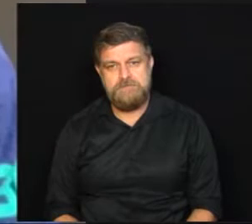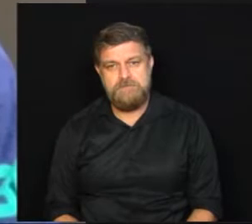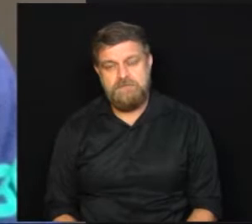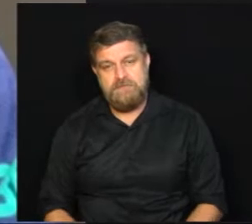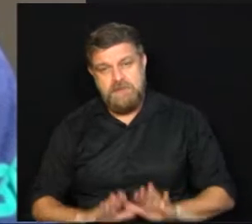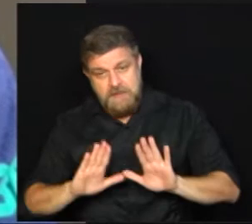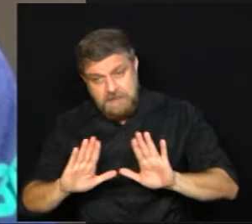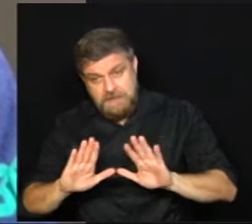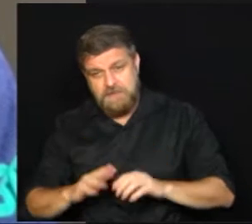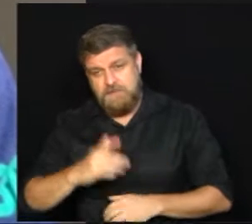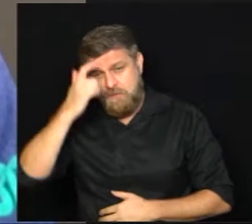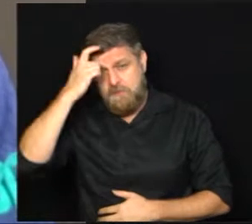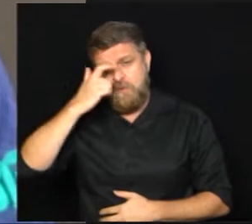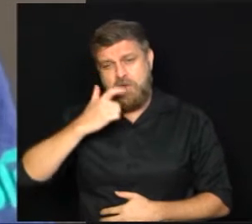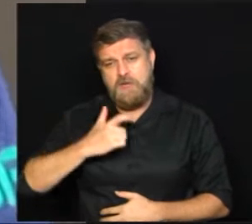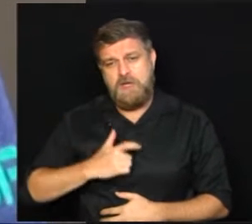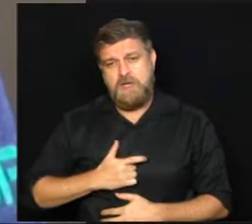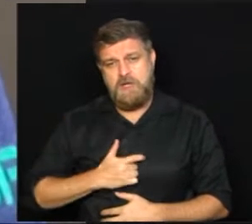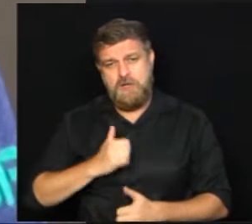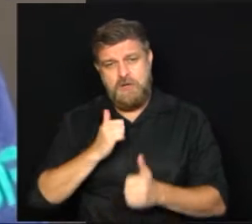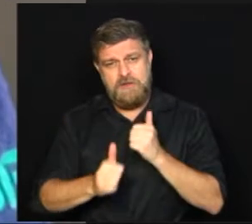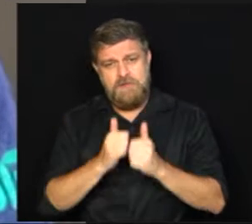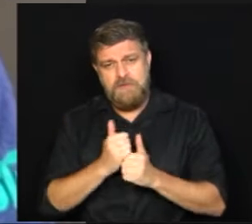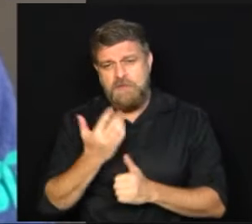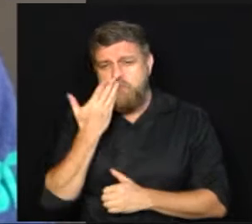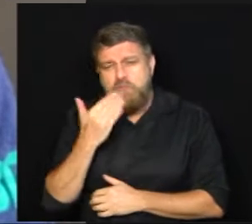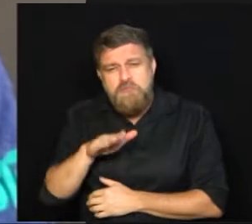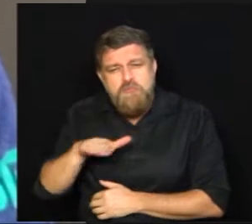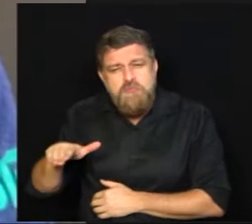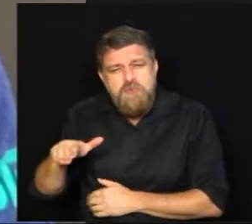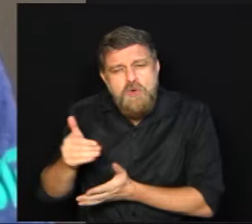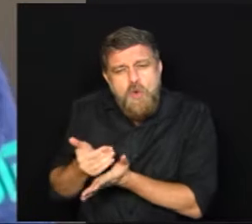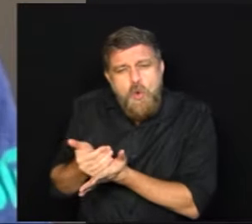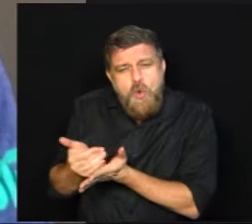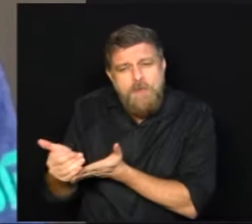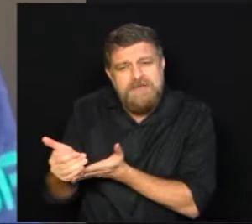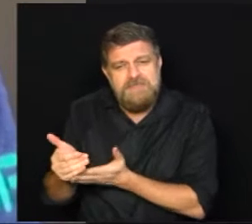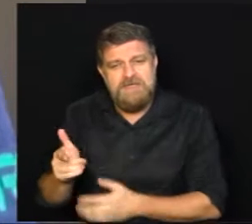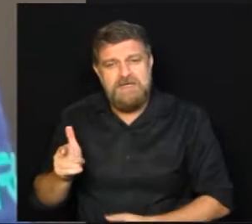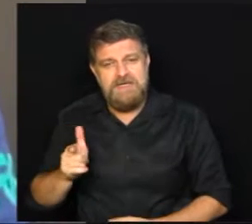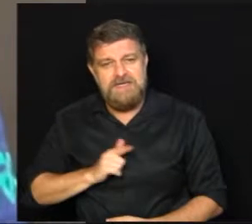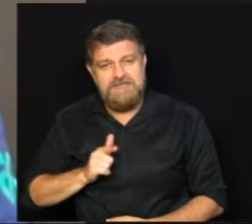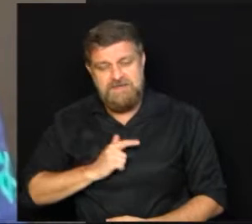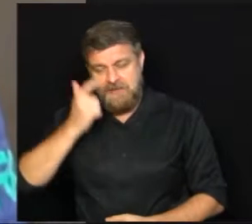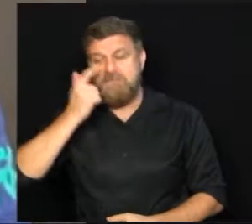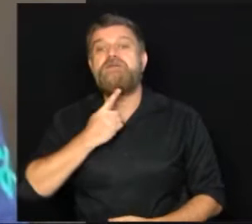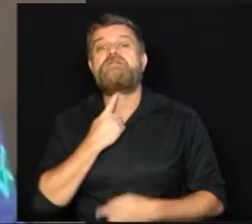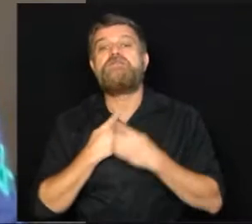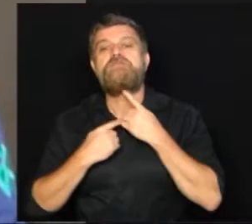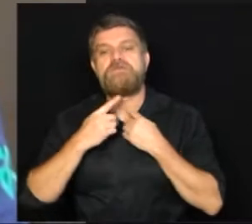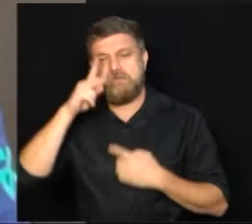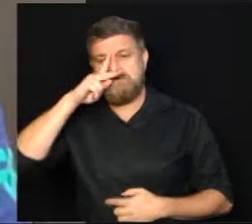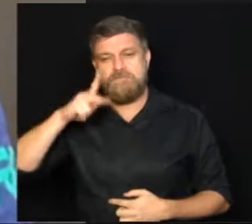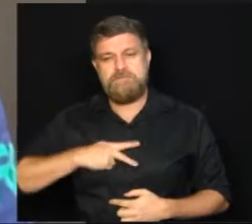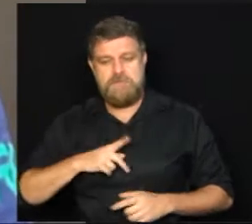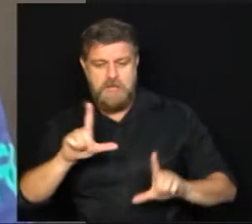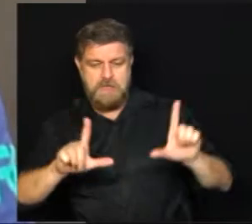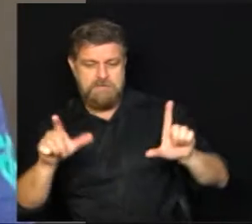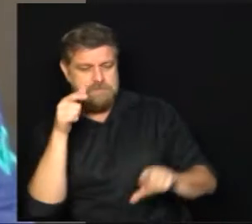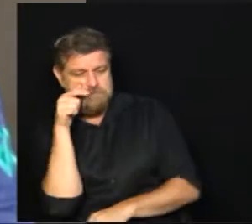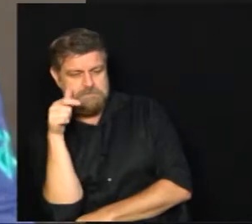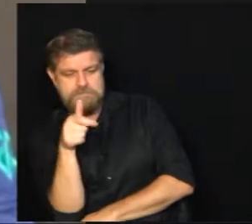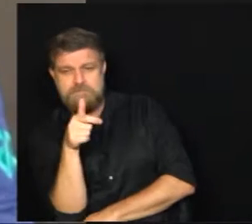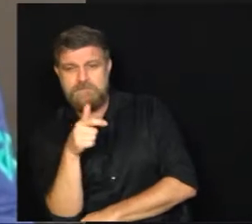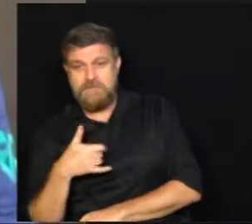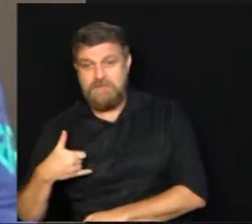Então, eu comecei no esporte bem cedo. Foi uma iniciativa minha mesmo, eu estava assistindo na televisão. Tá. Eu